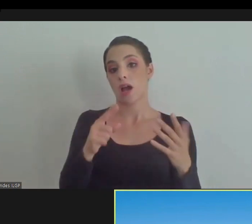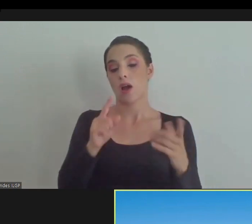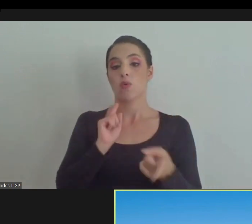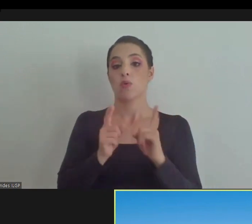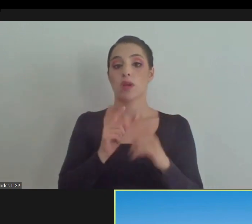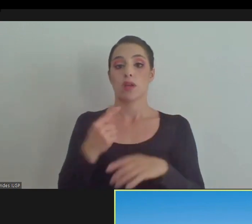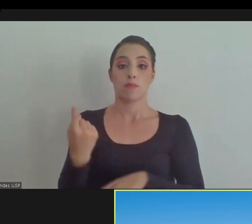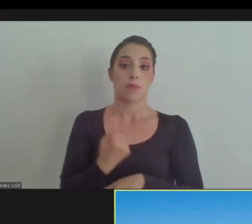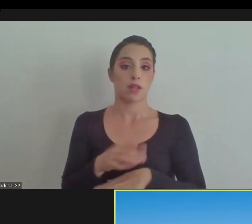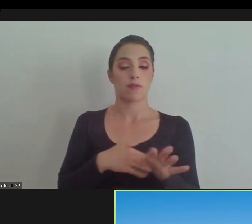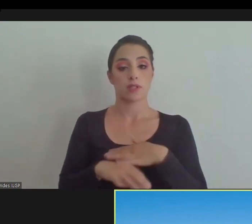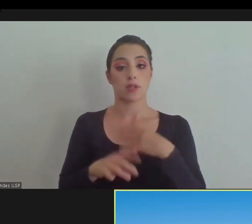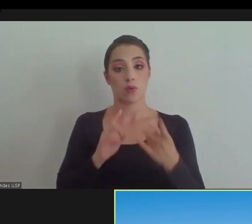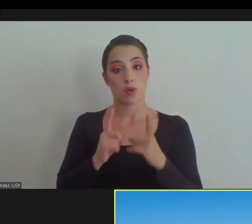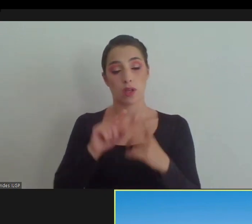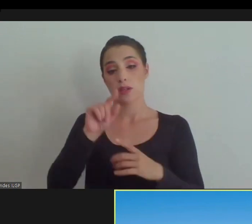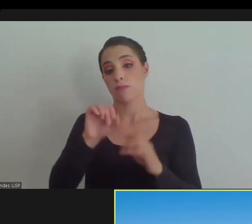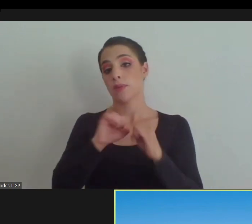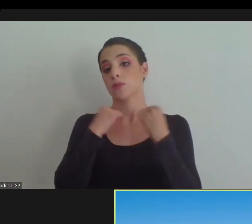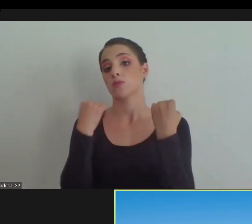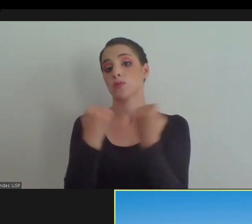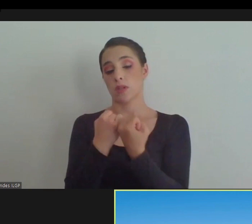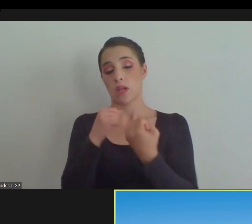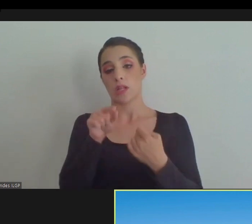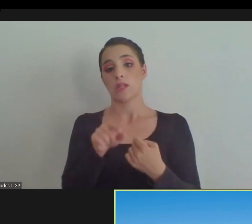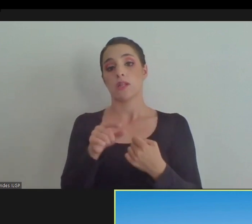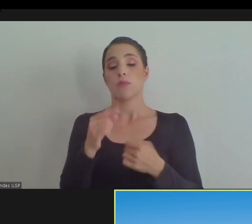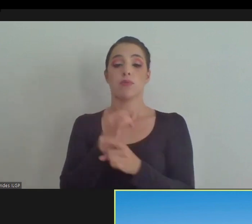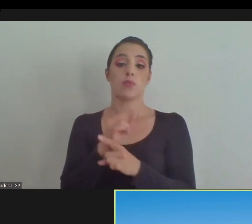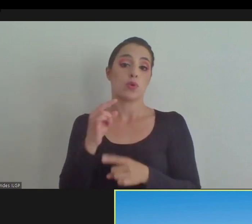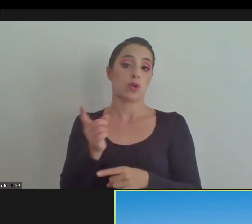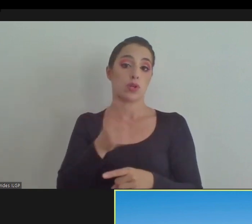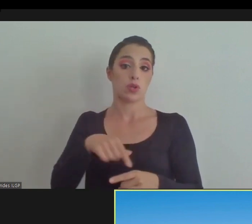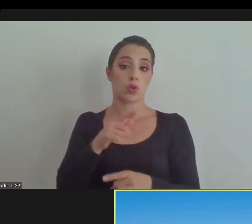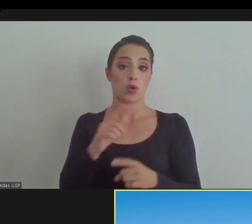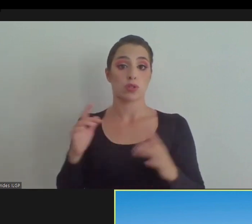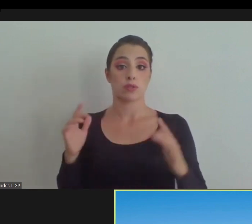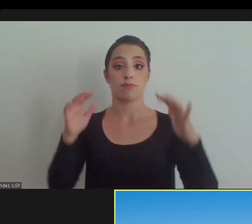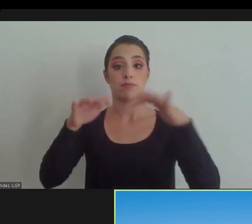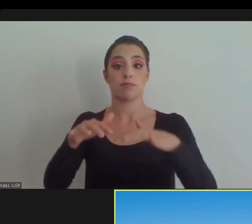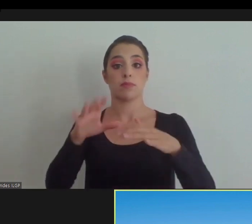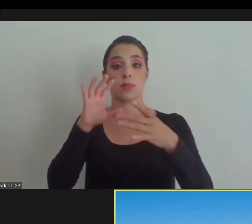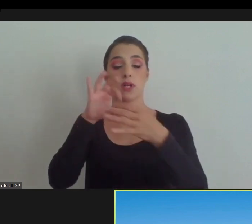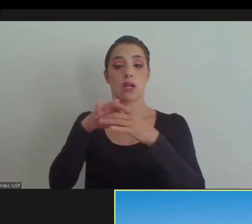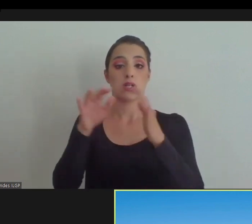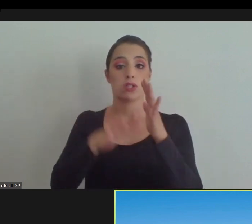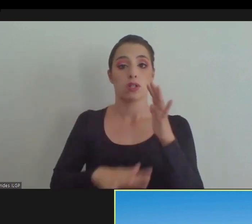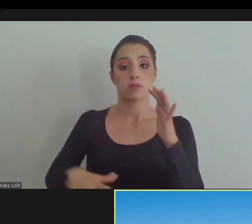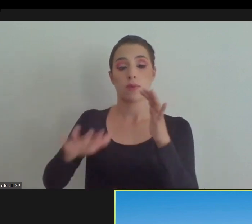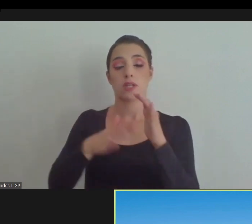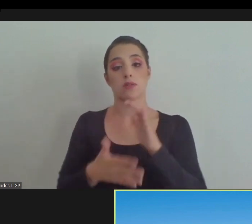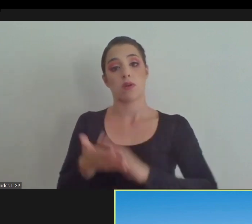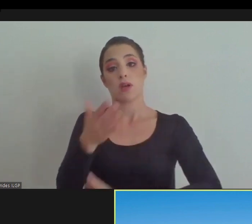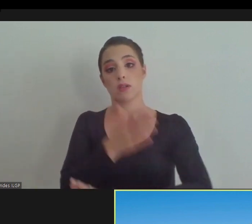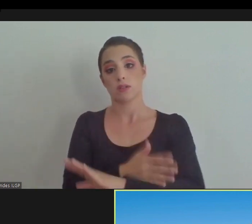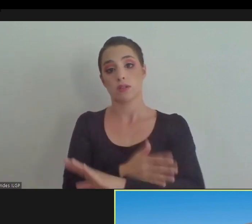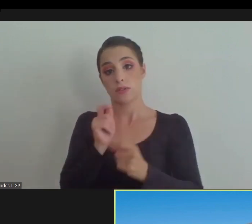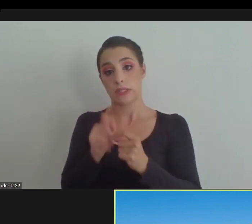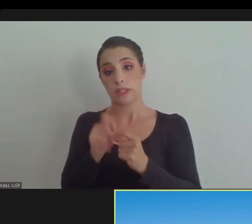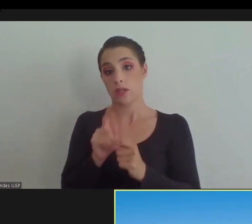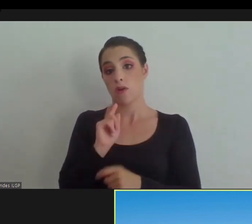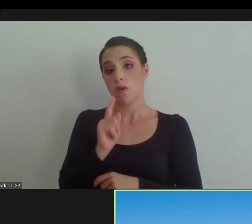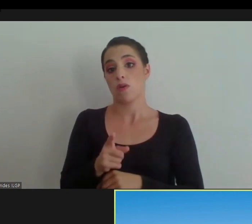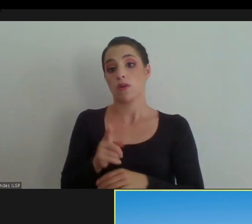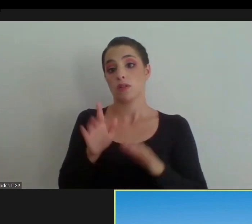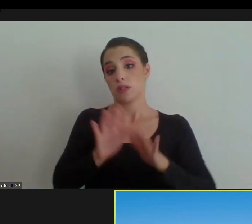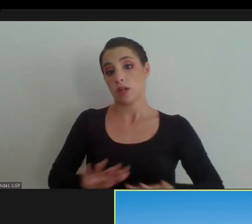fazer. Do ponto de vista social, quanto mais não seja, porque nós viemos invadir aqui um espaço que para os vizinhos era um espaço tranquilo,